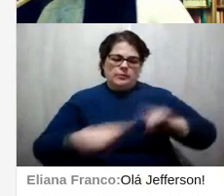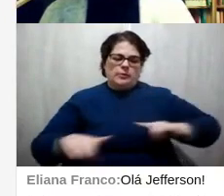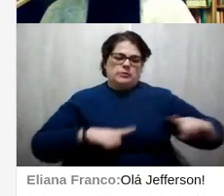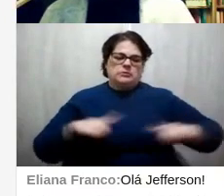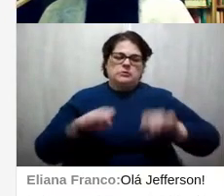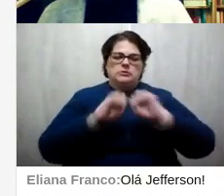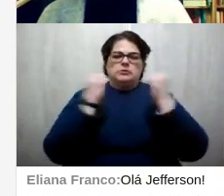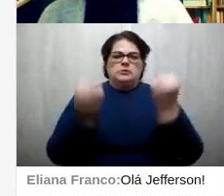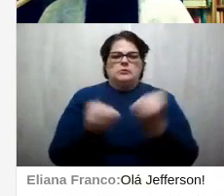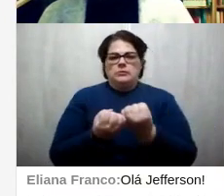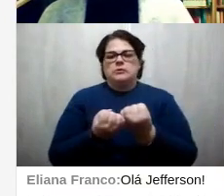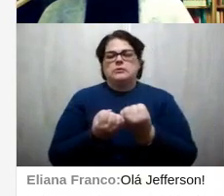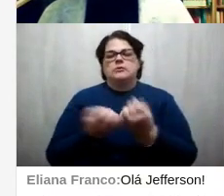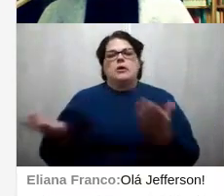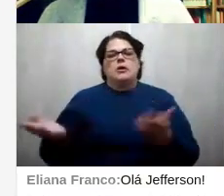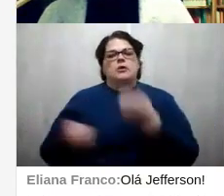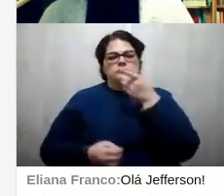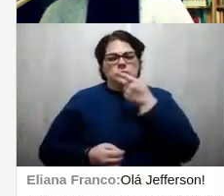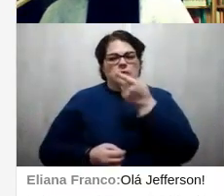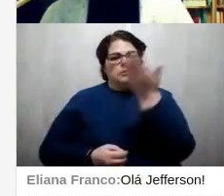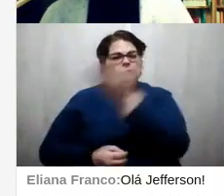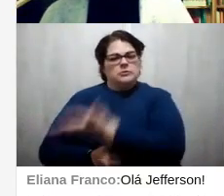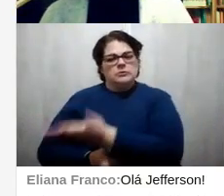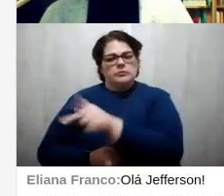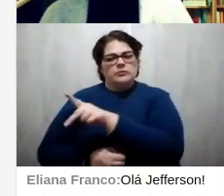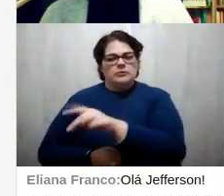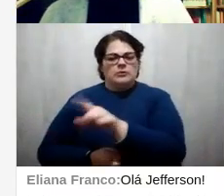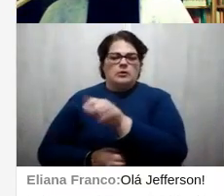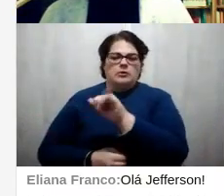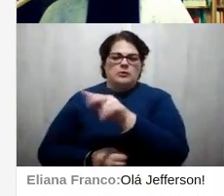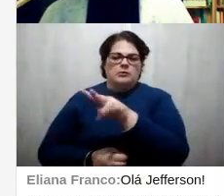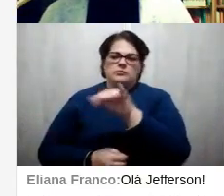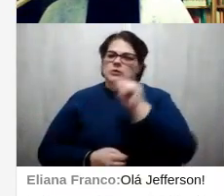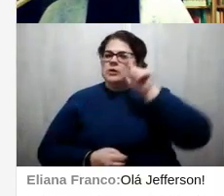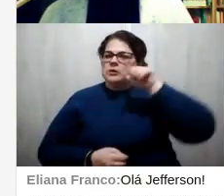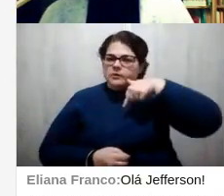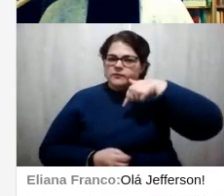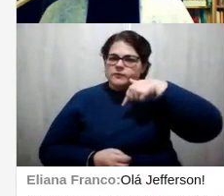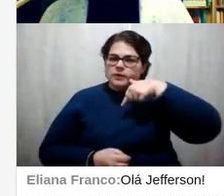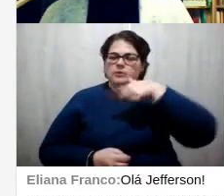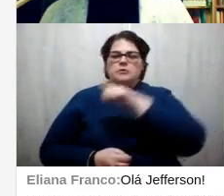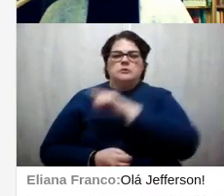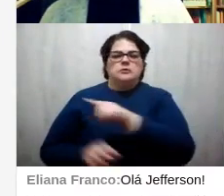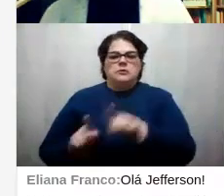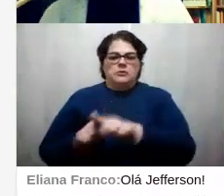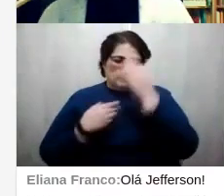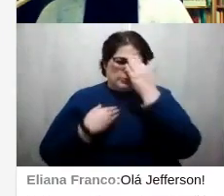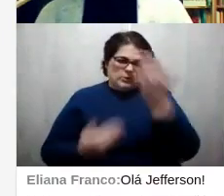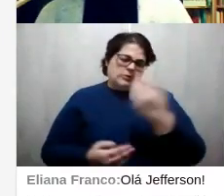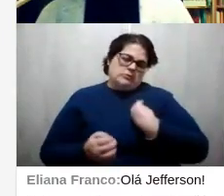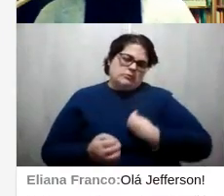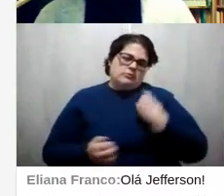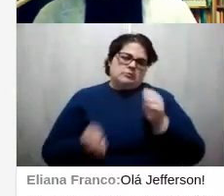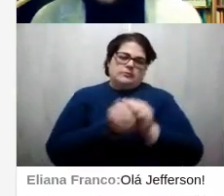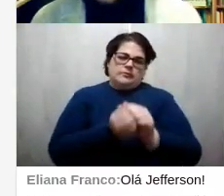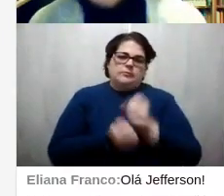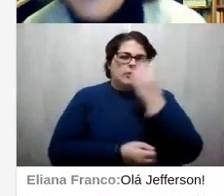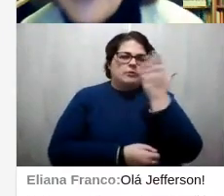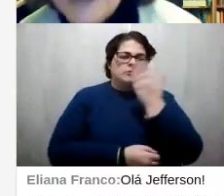palavra agora para a professora Lívia. Lívia, desde já, muito obrigada por estares conosco. Boa noite. Boa